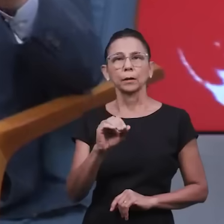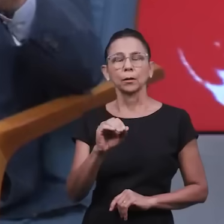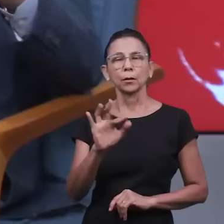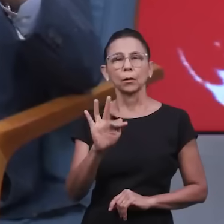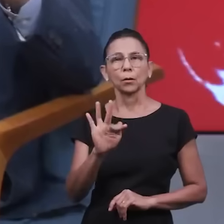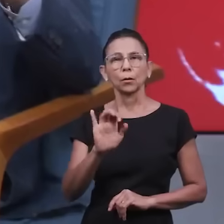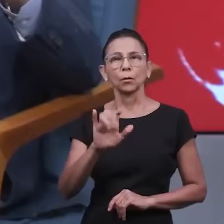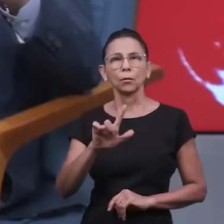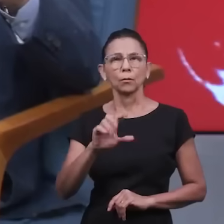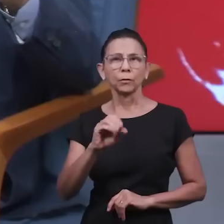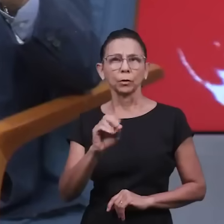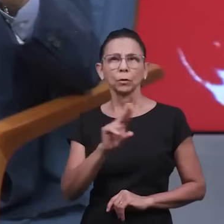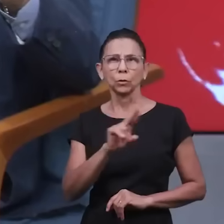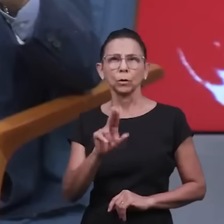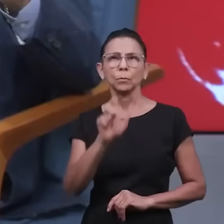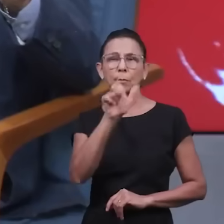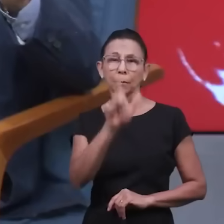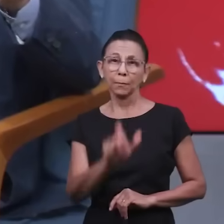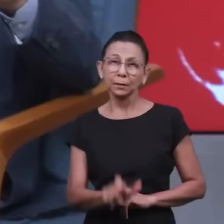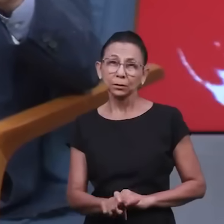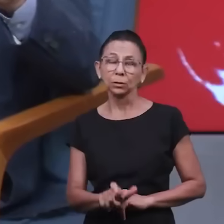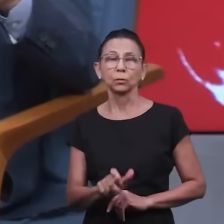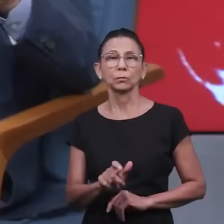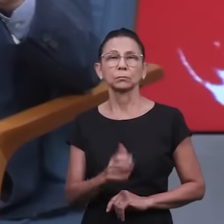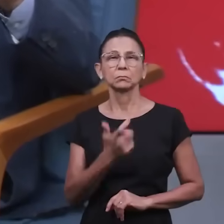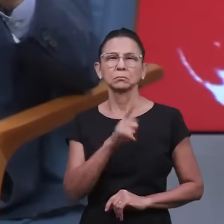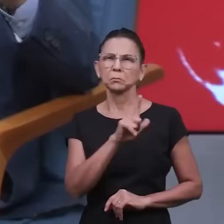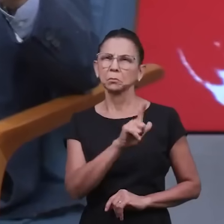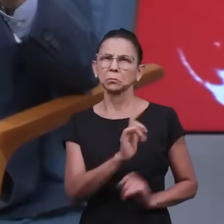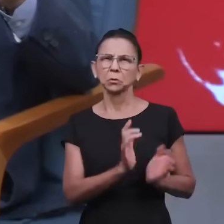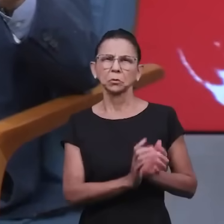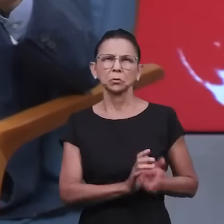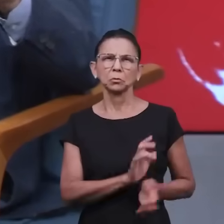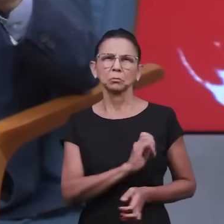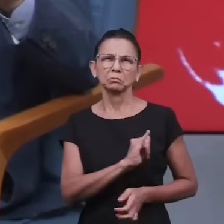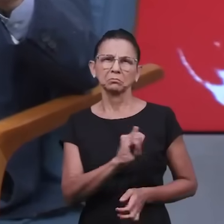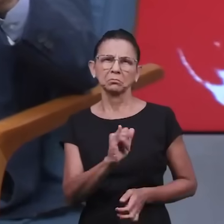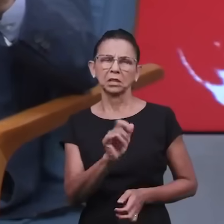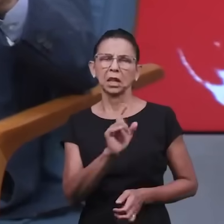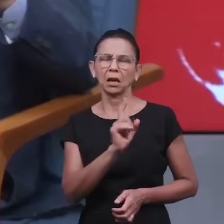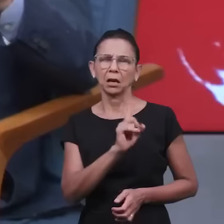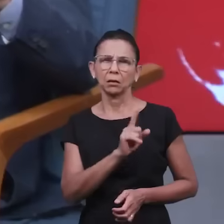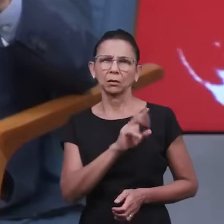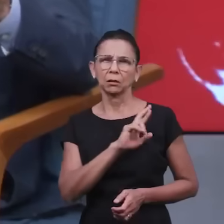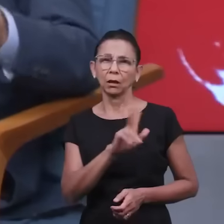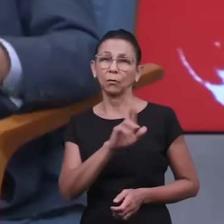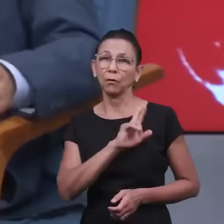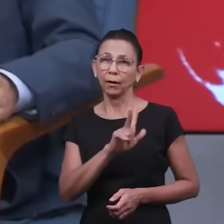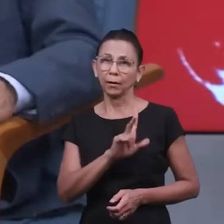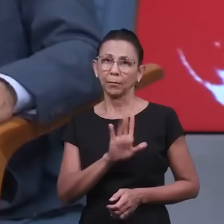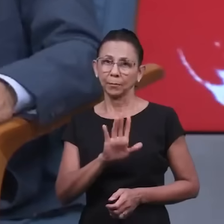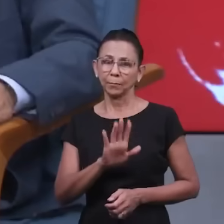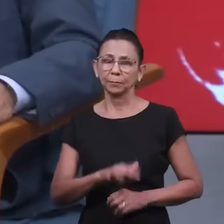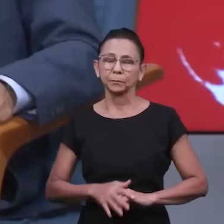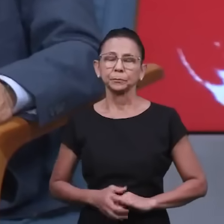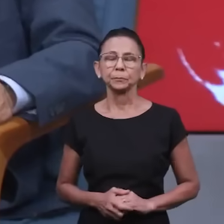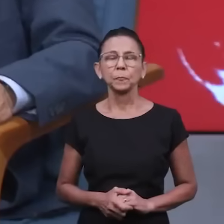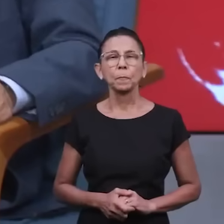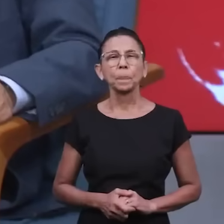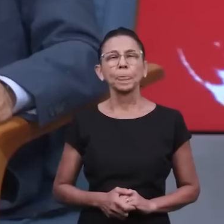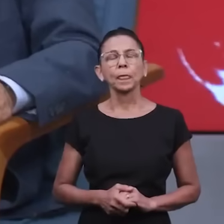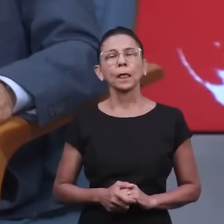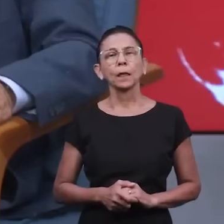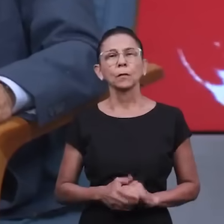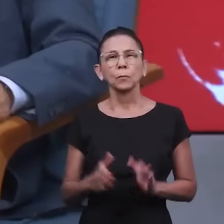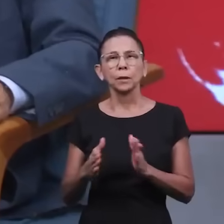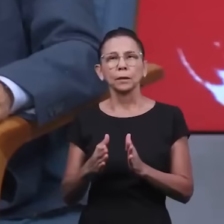Lucas escreve esse tratado mais ou menos um pouquinho depois do ano